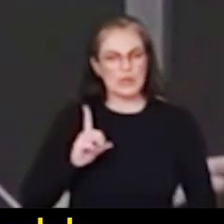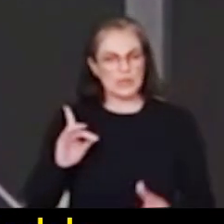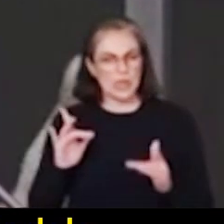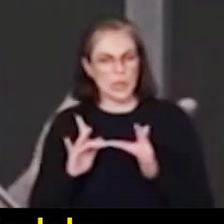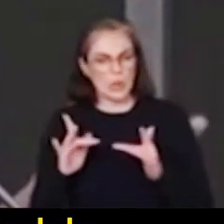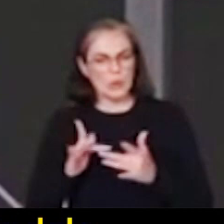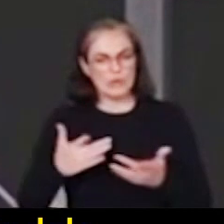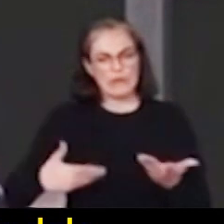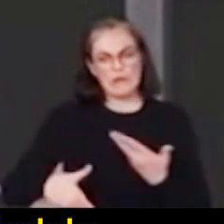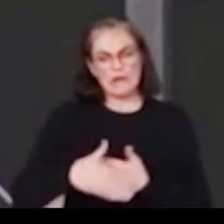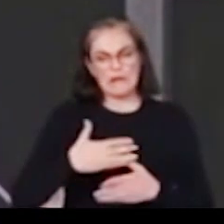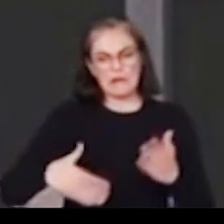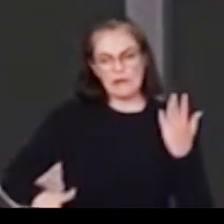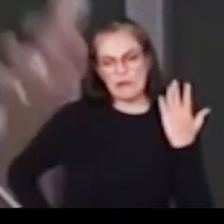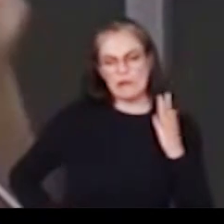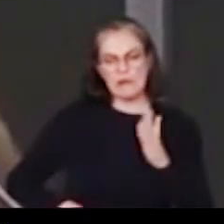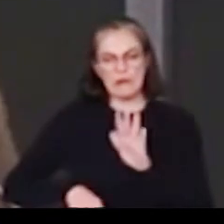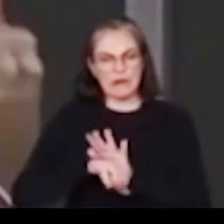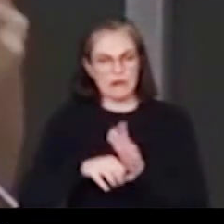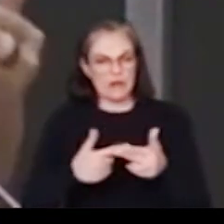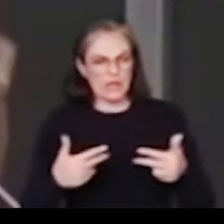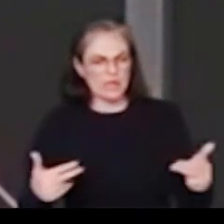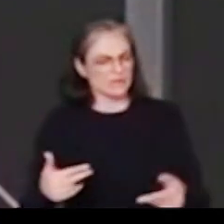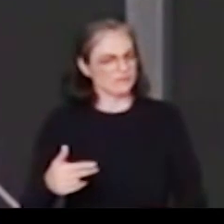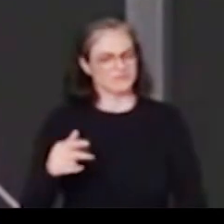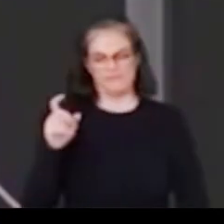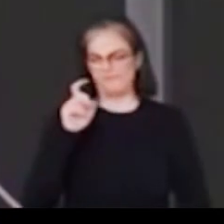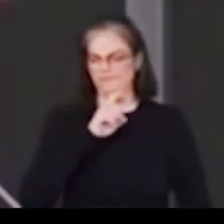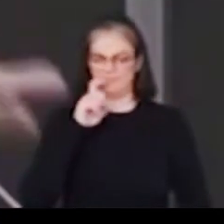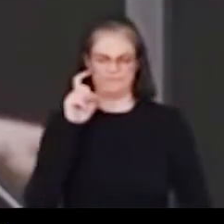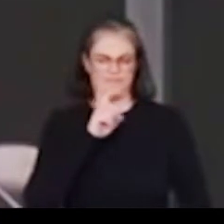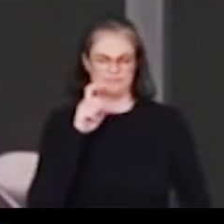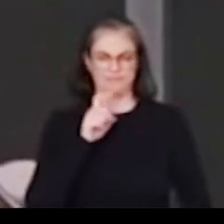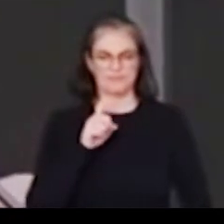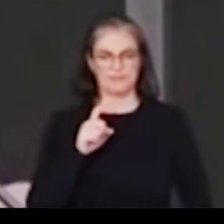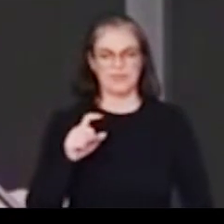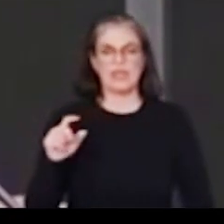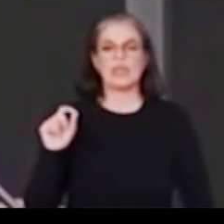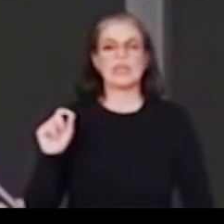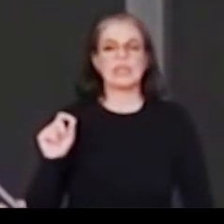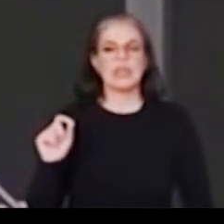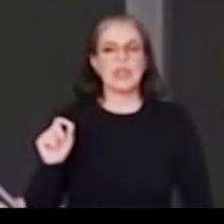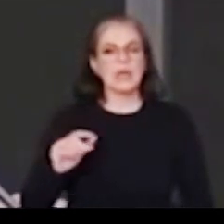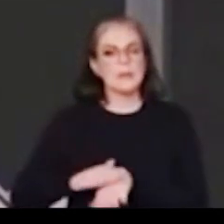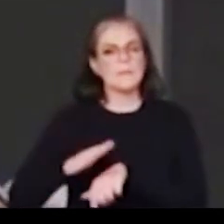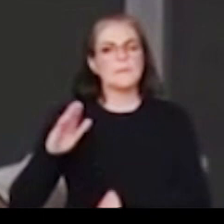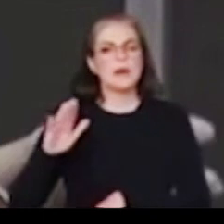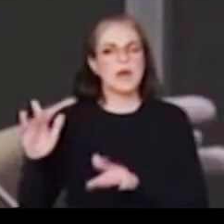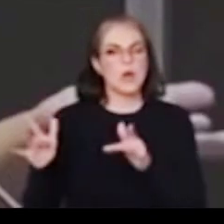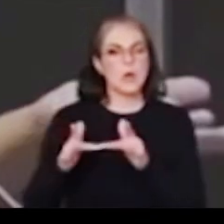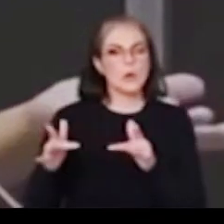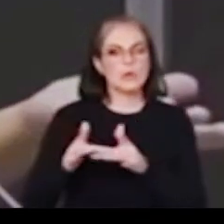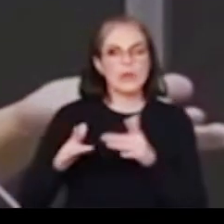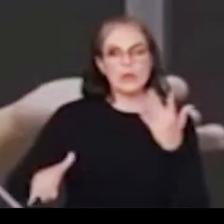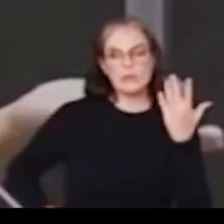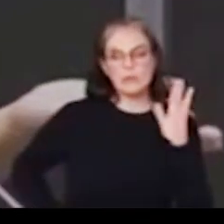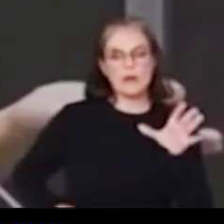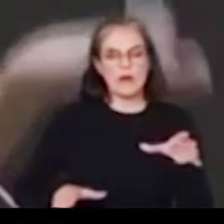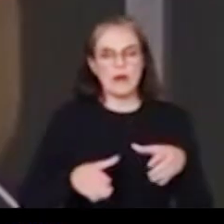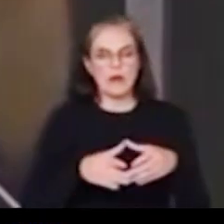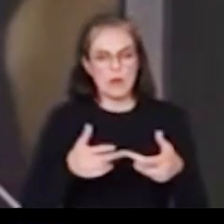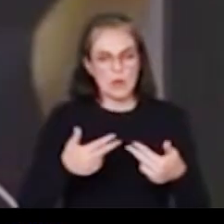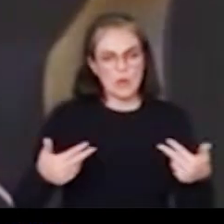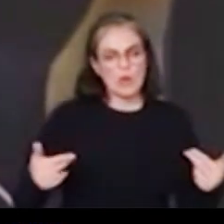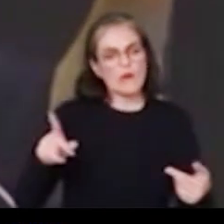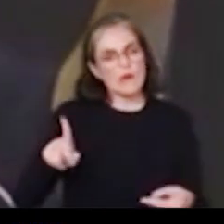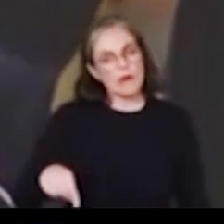verdadeiro escândalo. Porque quem tem relação e tem a alma ligada ao crime organizado é Jair Bolsonaro.